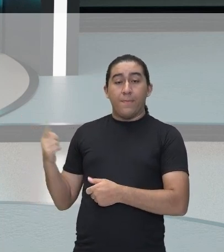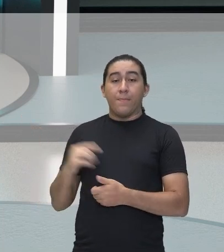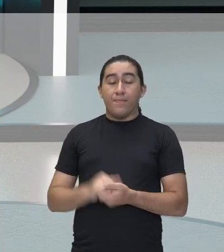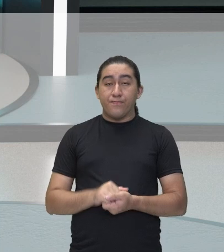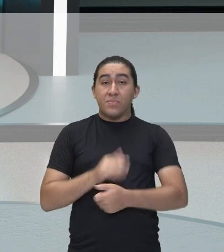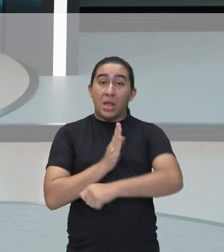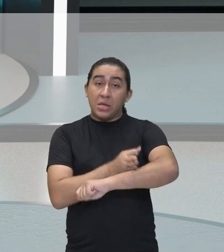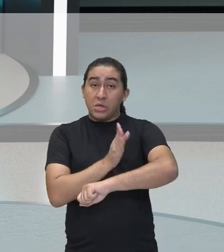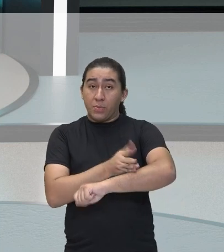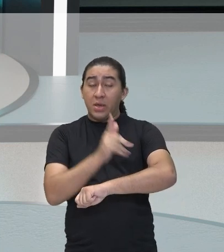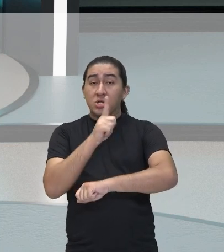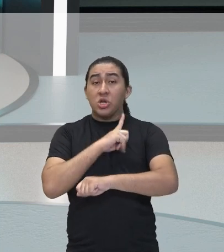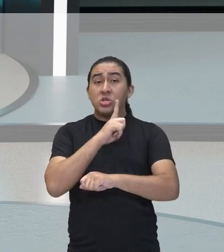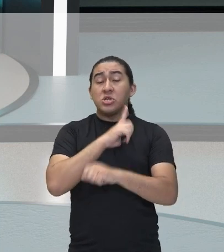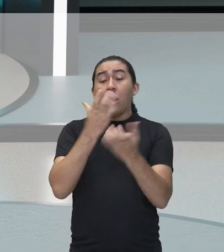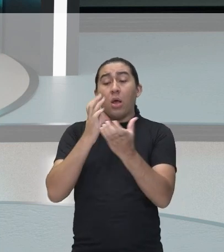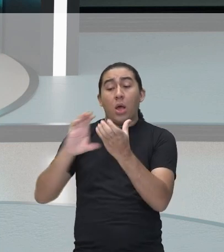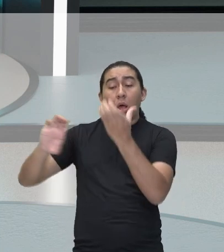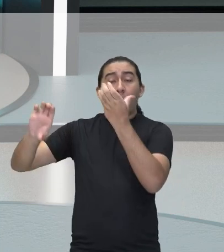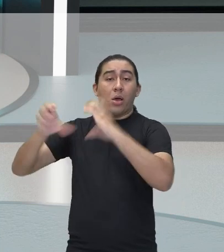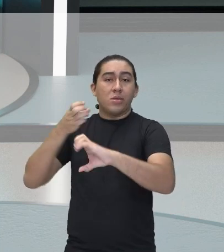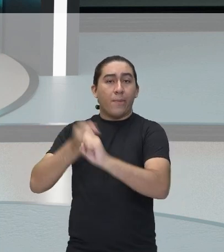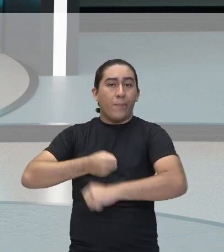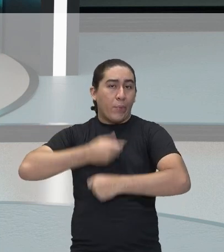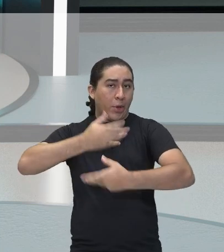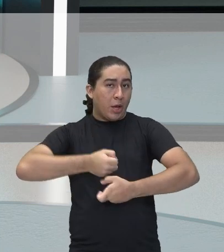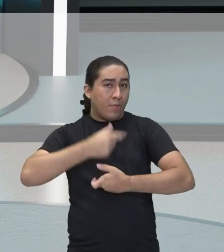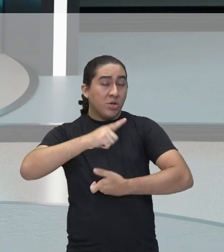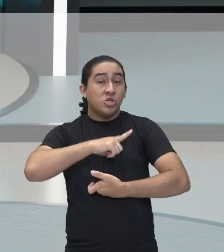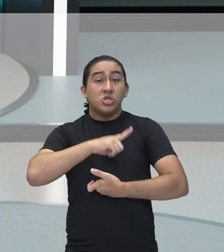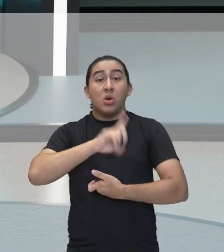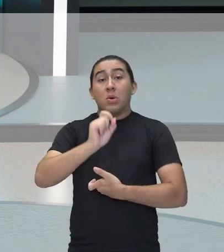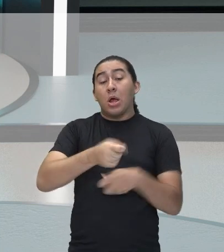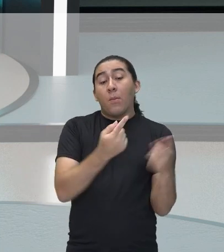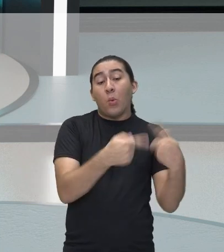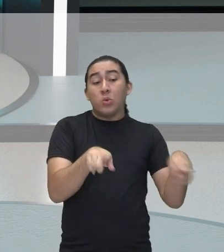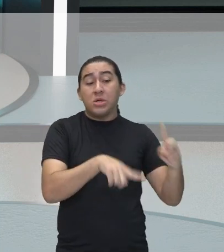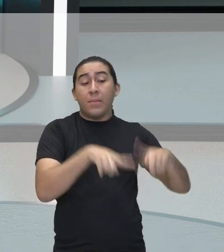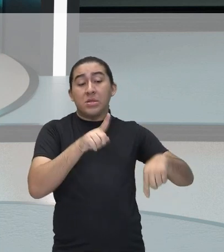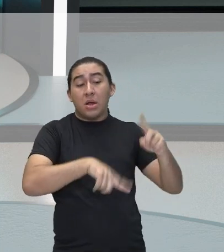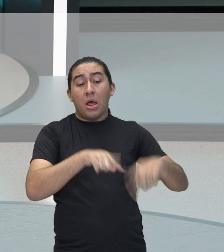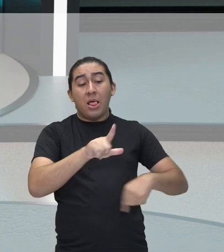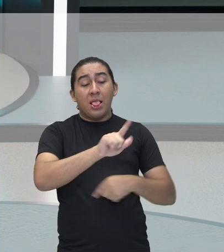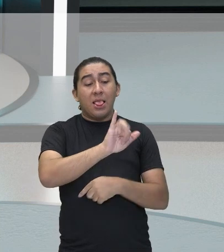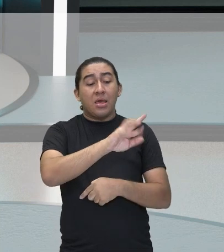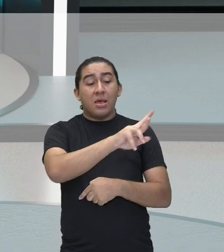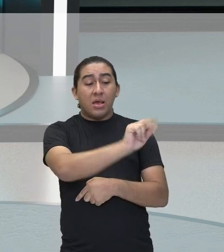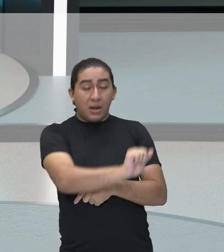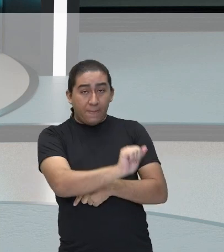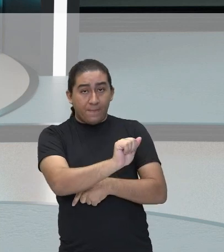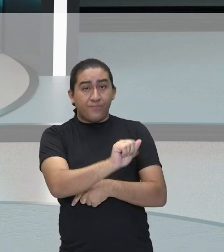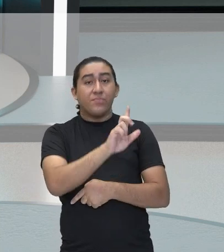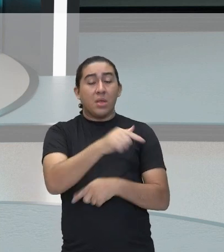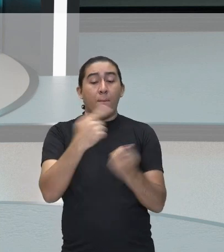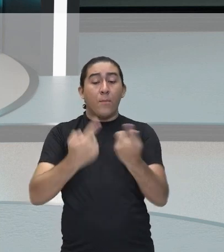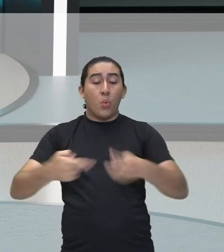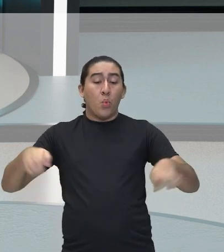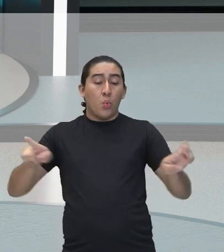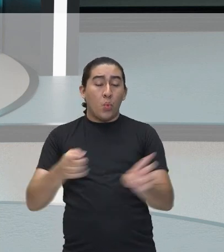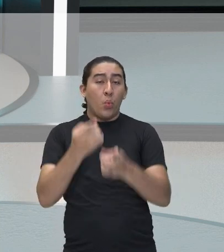eram cantados, né? E tinha um instrumento chamado lira, né? Que era acompanhado, por isso ficou poesia